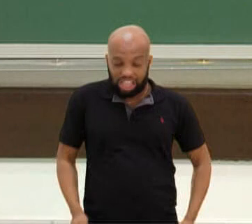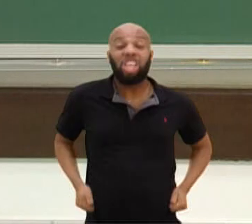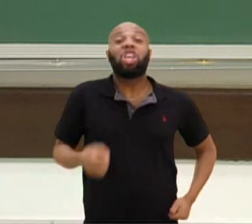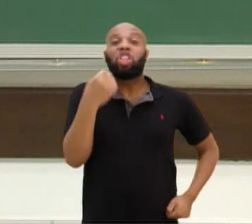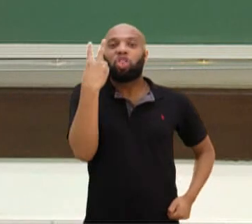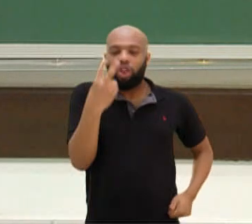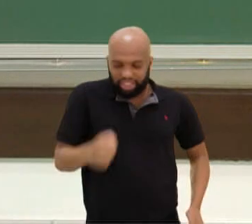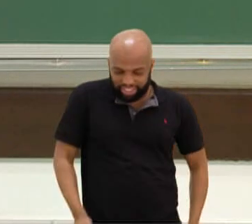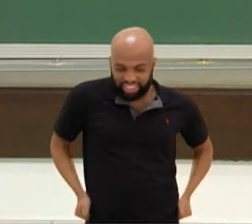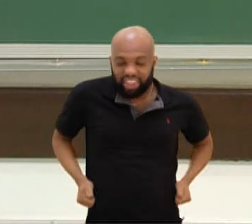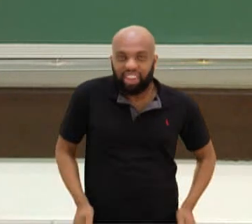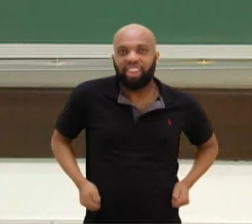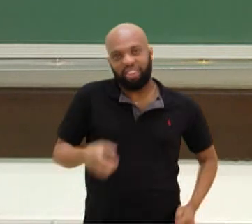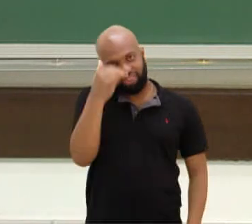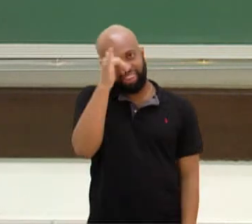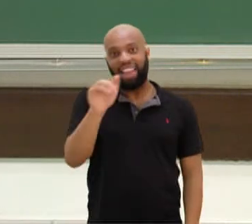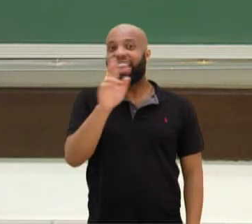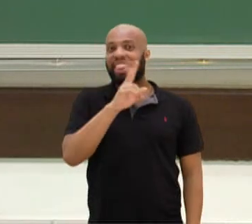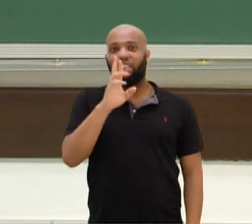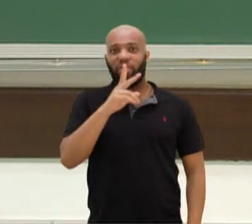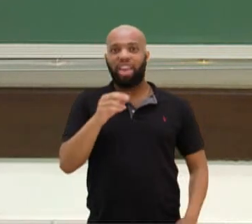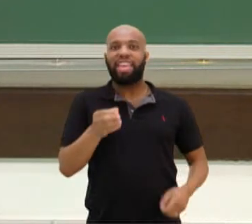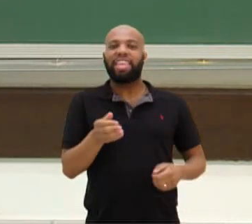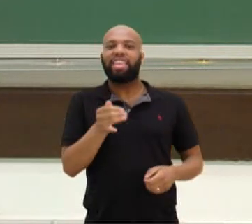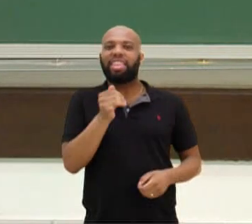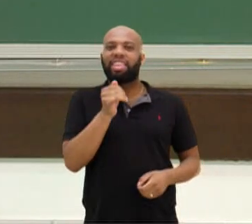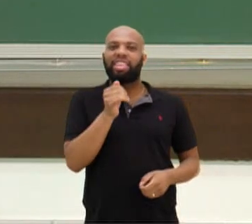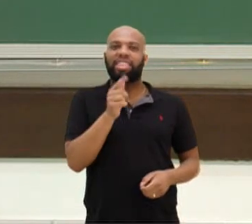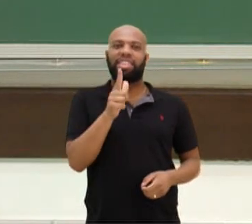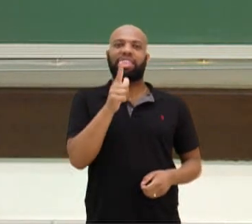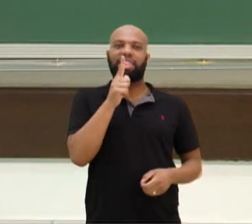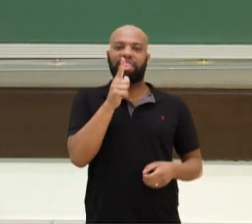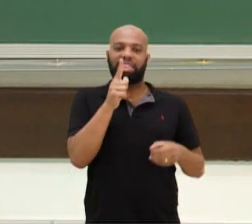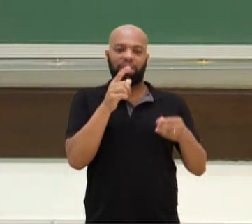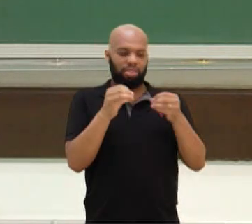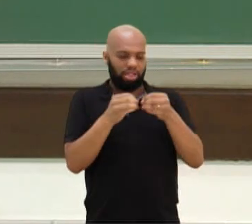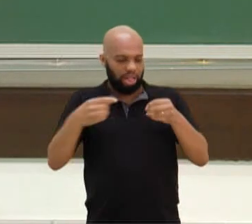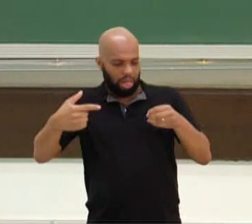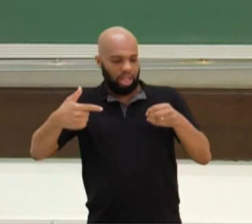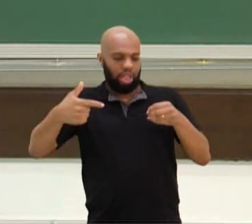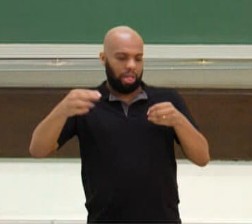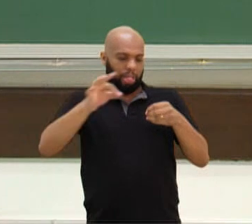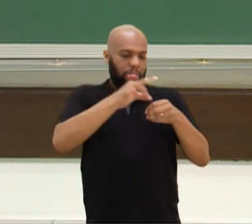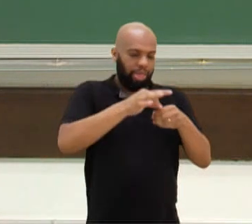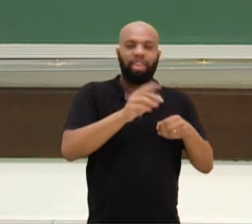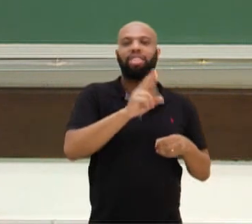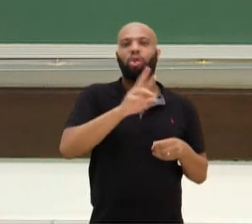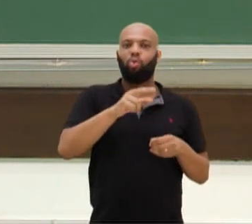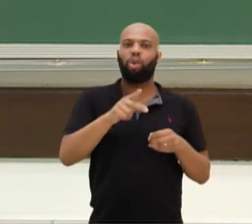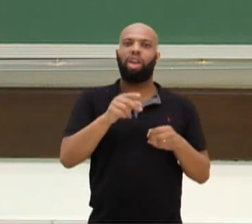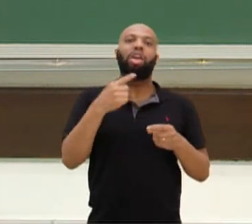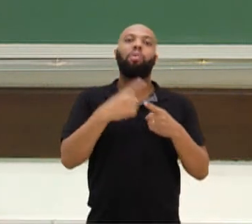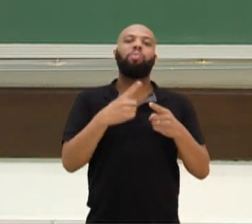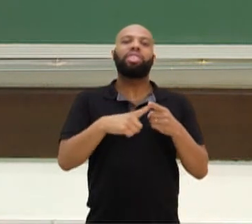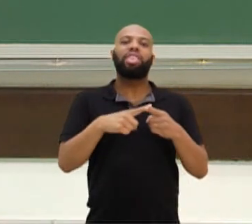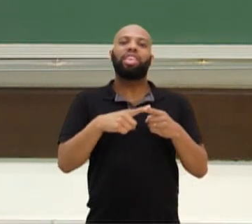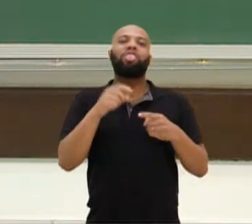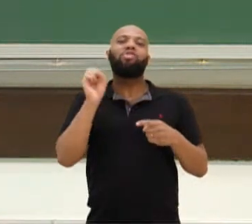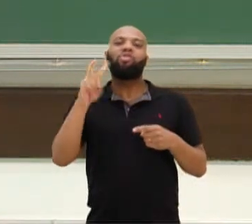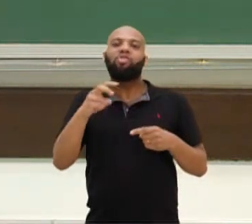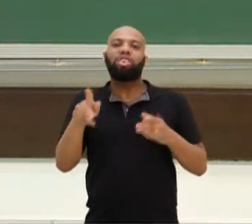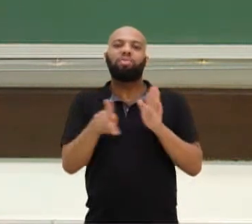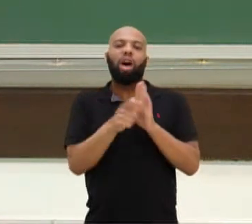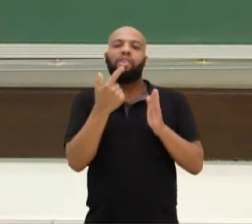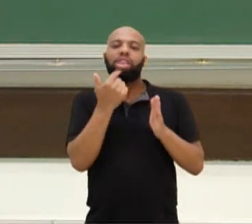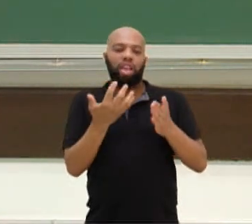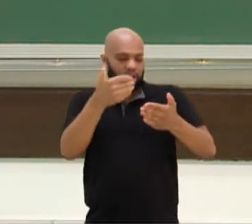lá no testículo que o mosquito vai te picar. Ele pode picar em qualquer região do corpo. O vírus vai pelo sangue, ok? Então, não adianta se proteger dessa forma.